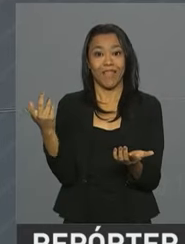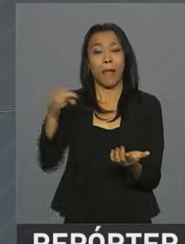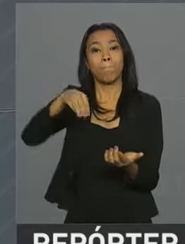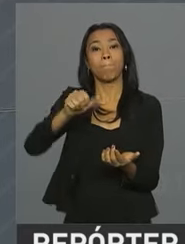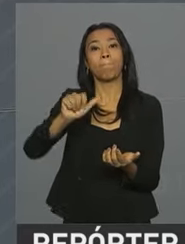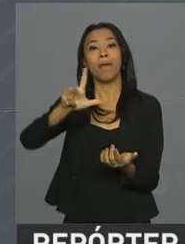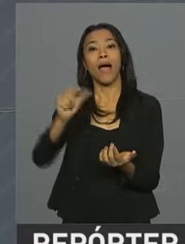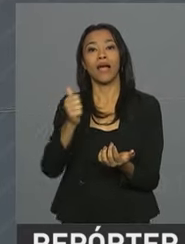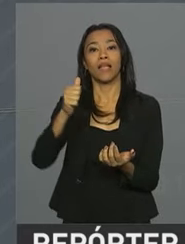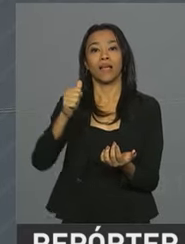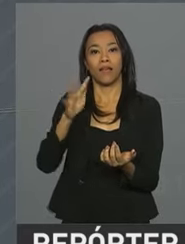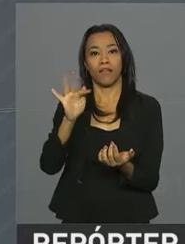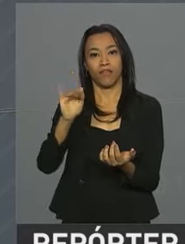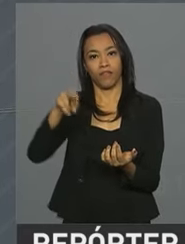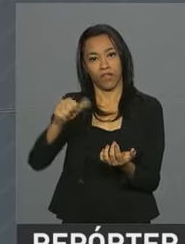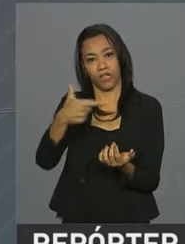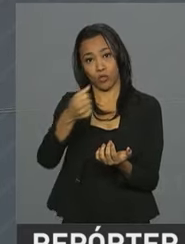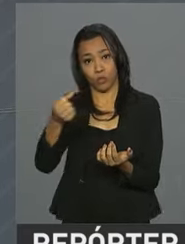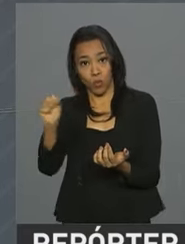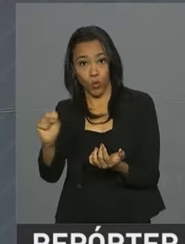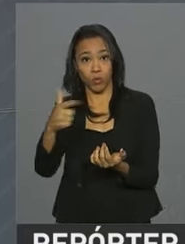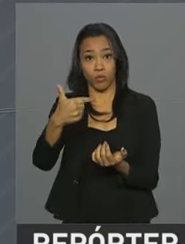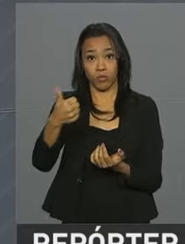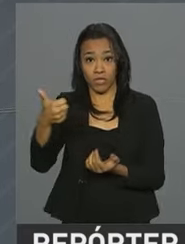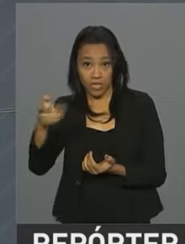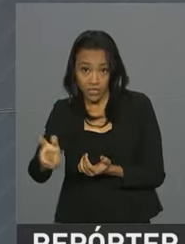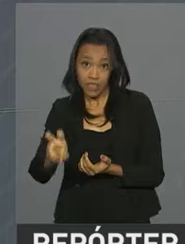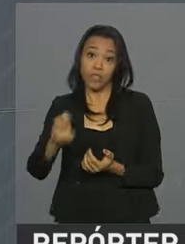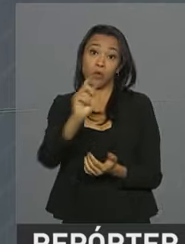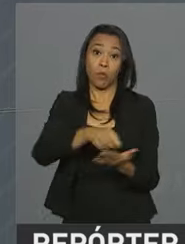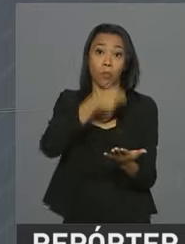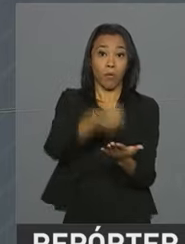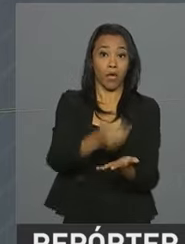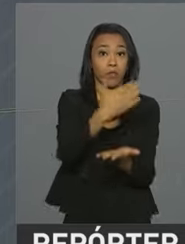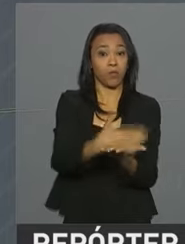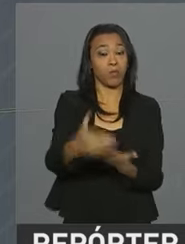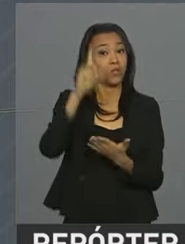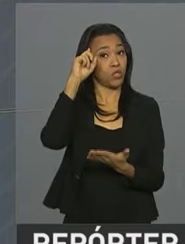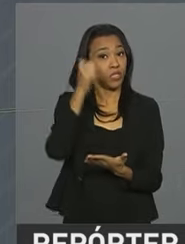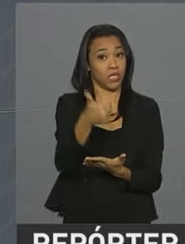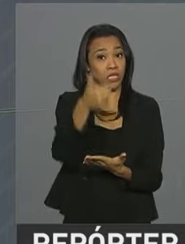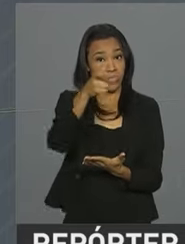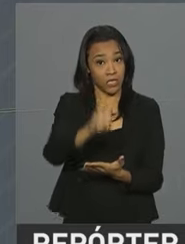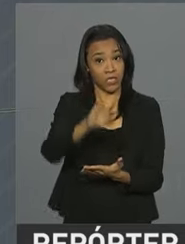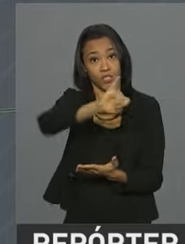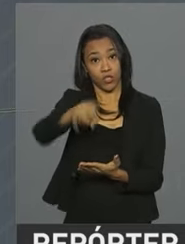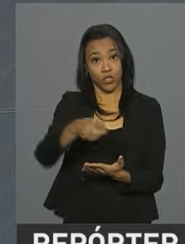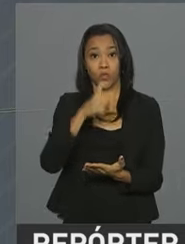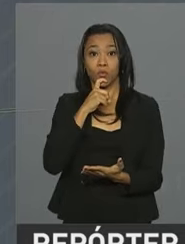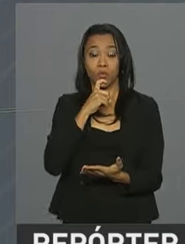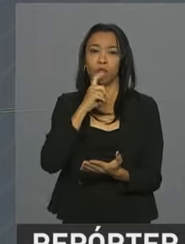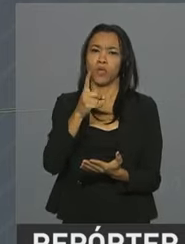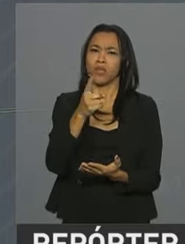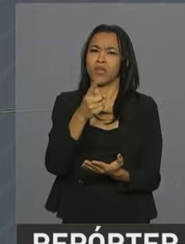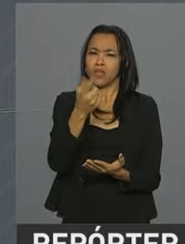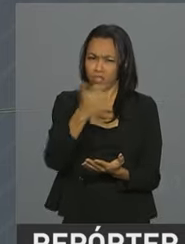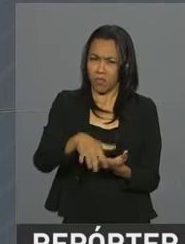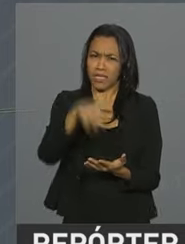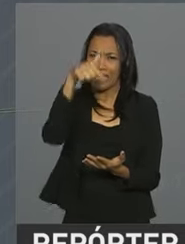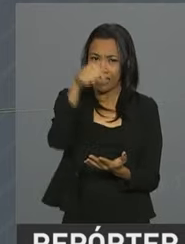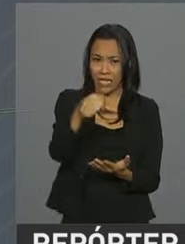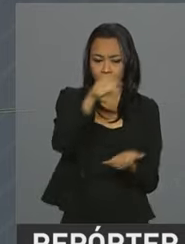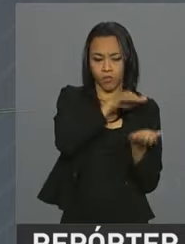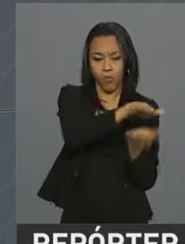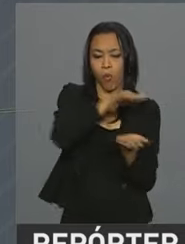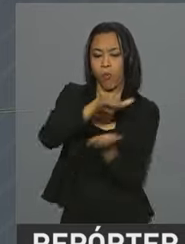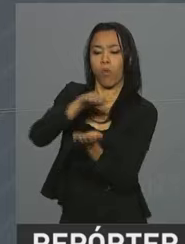2008 e 2015 o pagamento será feito no dia 15 de J J geralmente são liberados sete lotes do Imposto